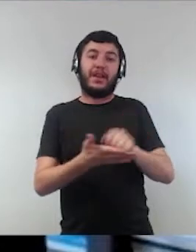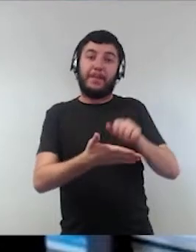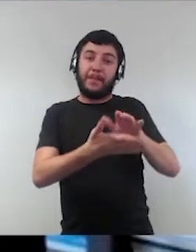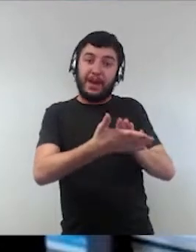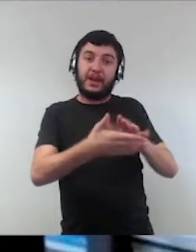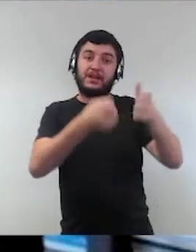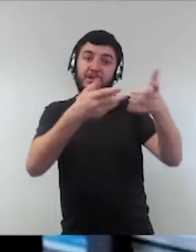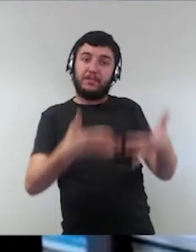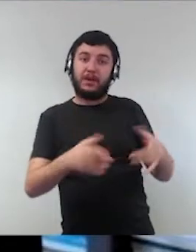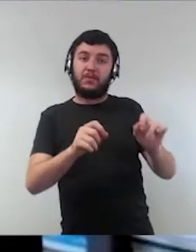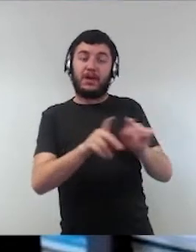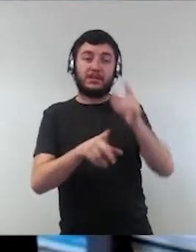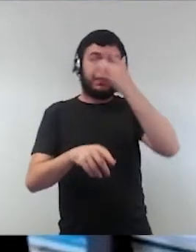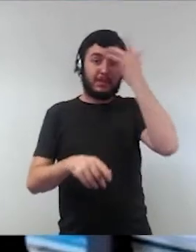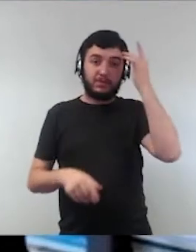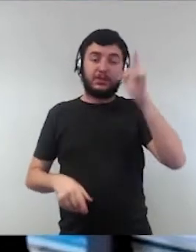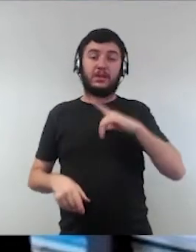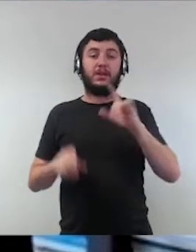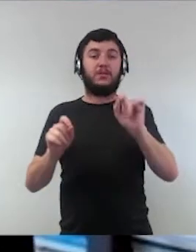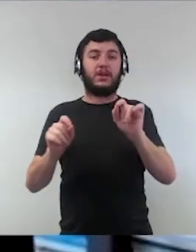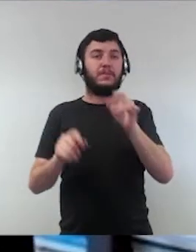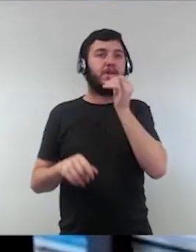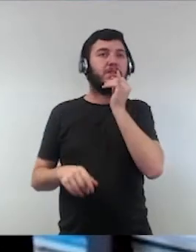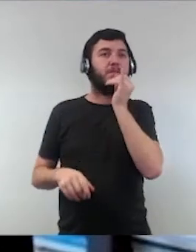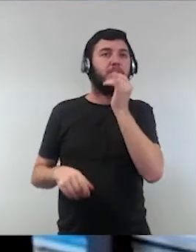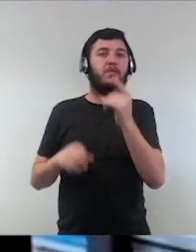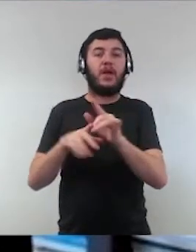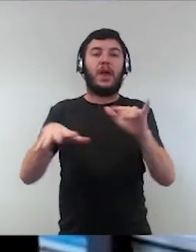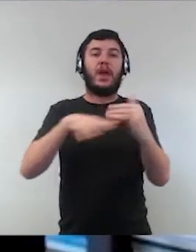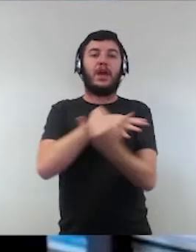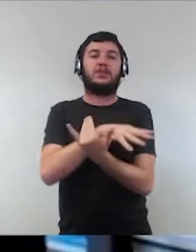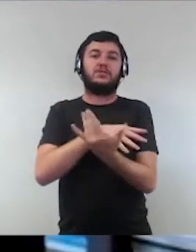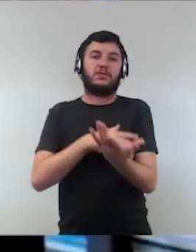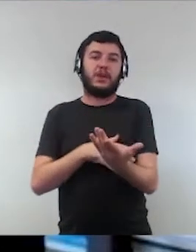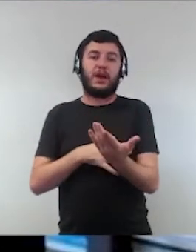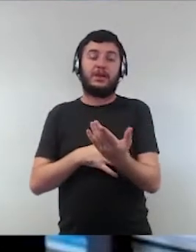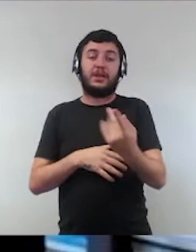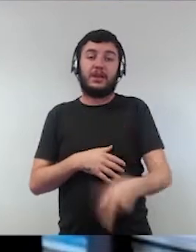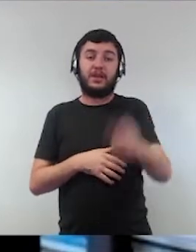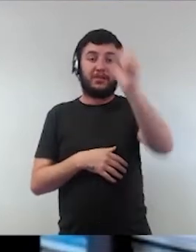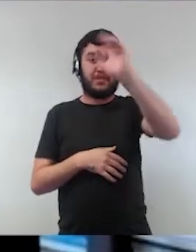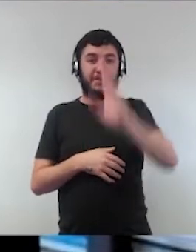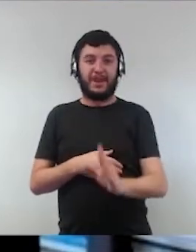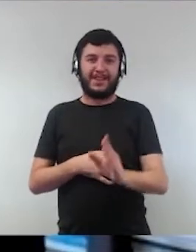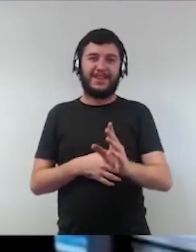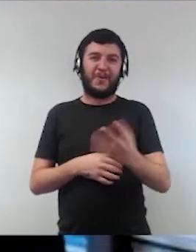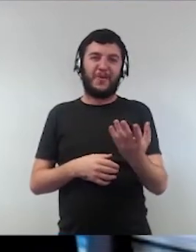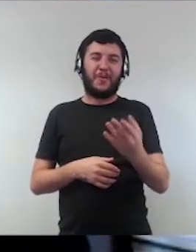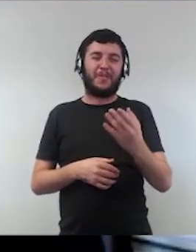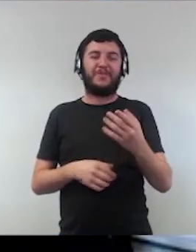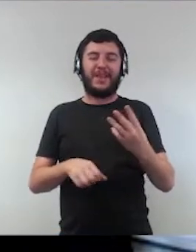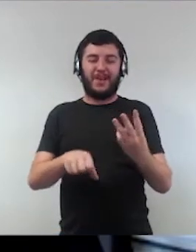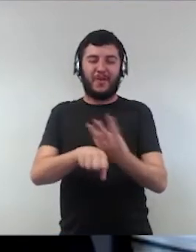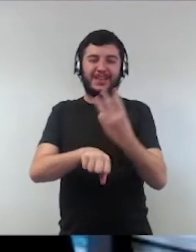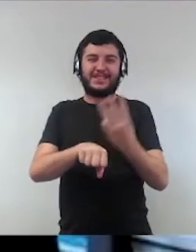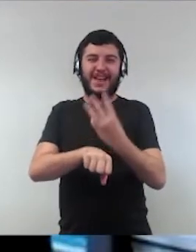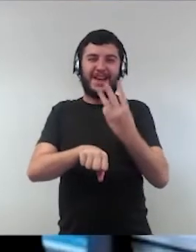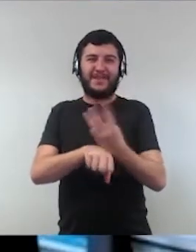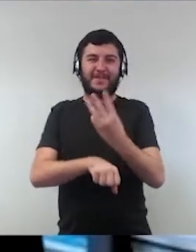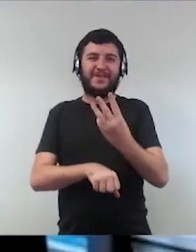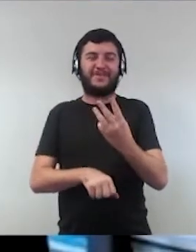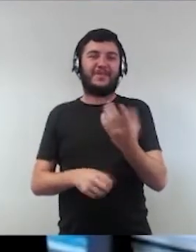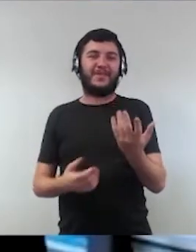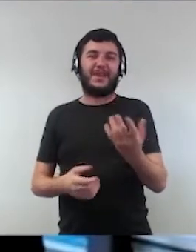essas redes de redes sociais, e no caso do Brasil, sobretudo o WhatsApp, não é nem rede social, né? Nós